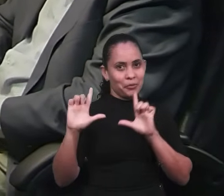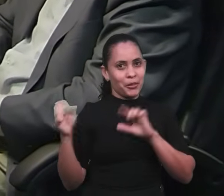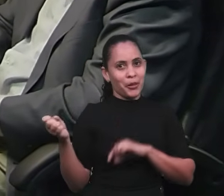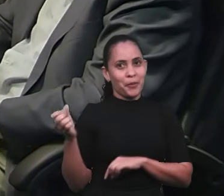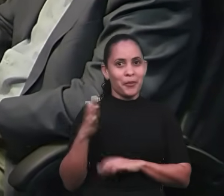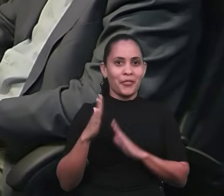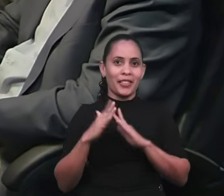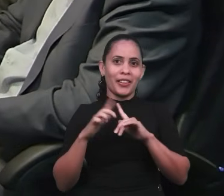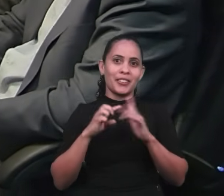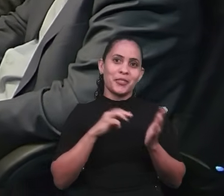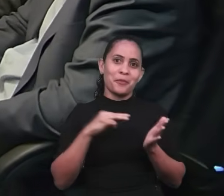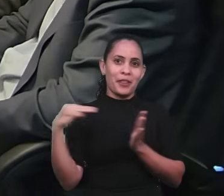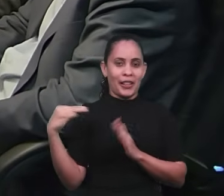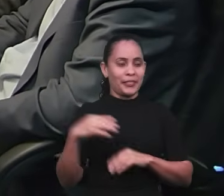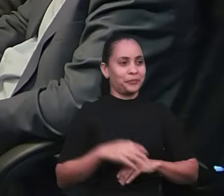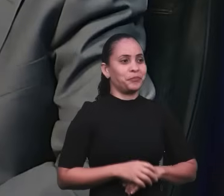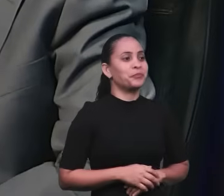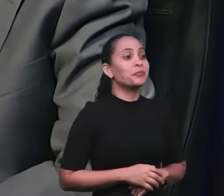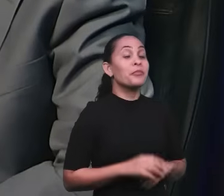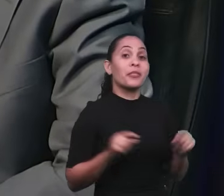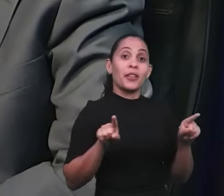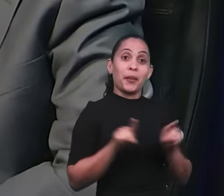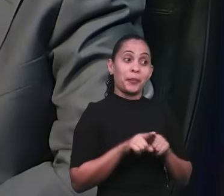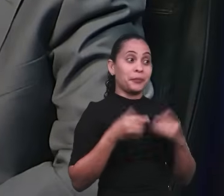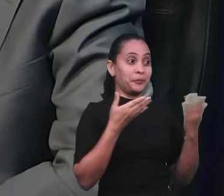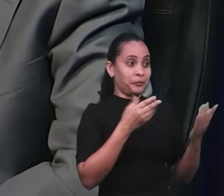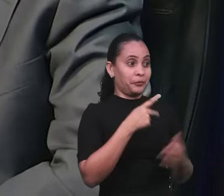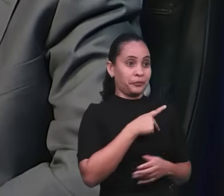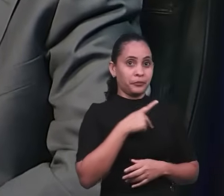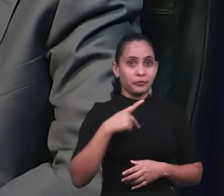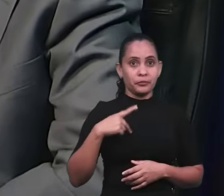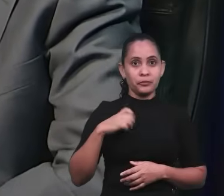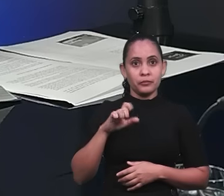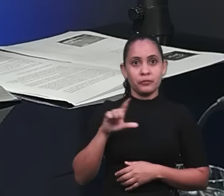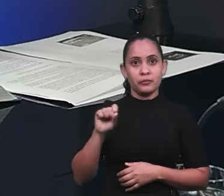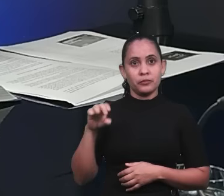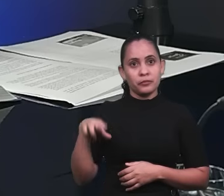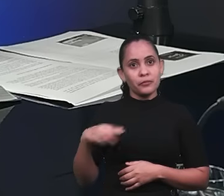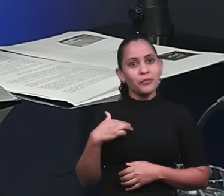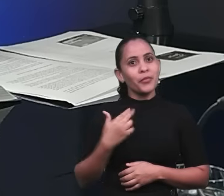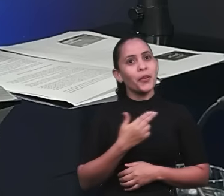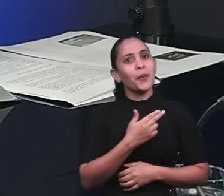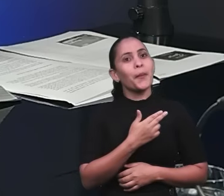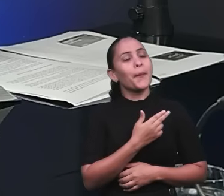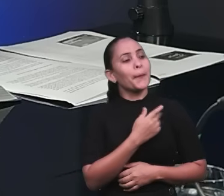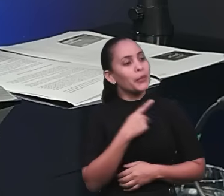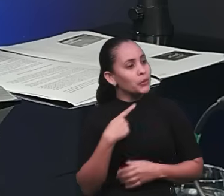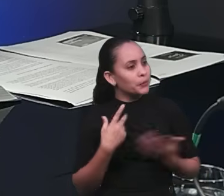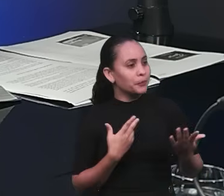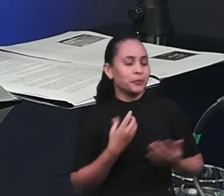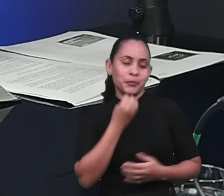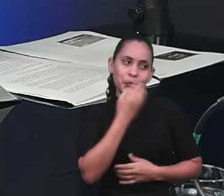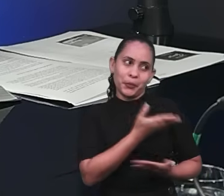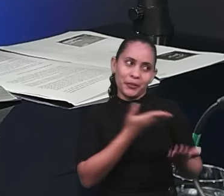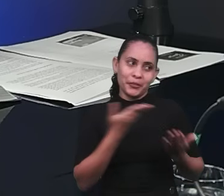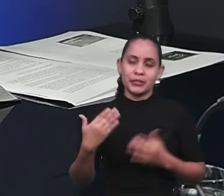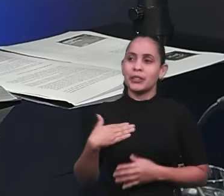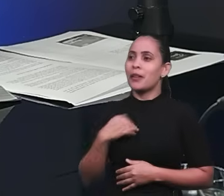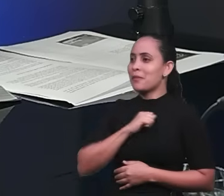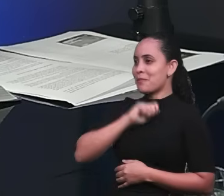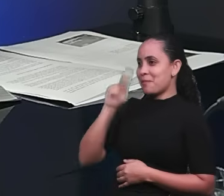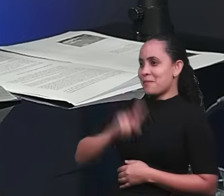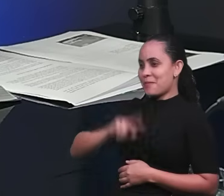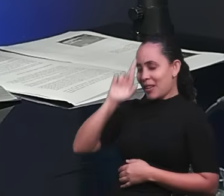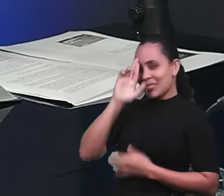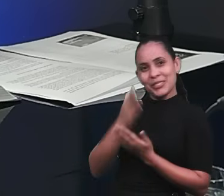da Igreja Cristã Maranata. Estamos também com o pastor Elcio Conrado. Seja bem-vindo, pastor. Meus irmãos, a paz do